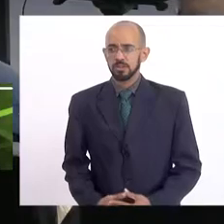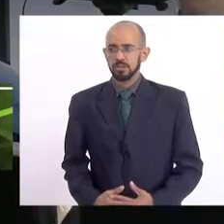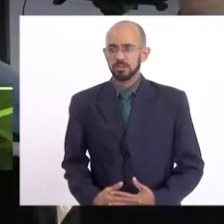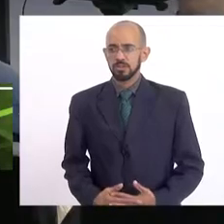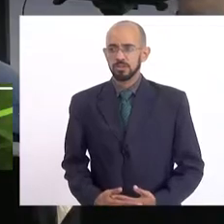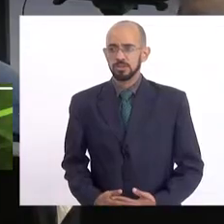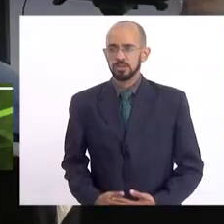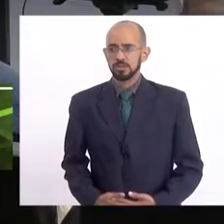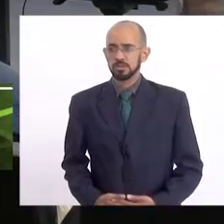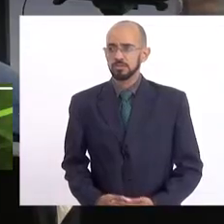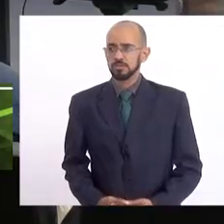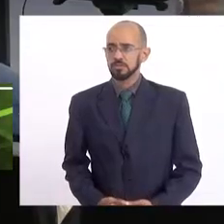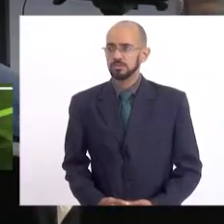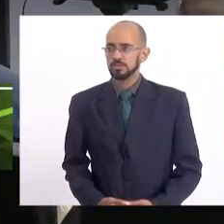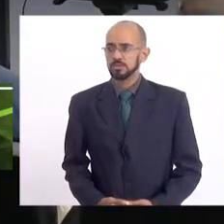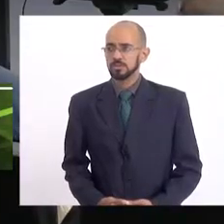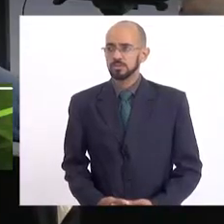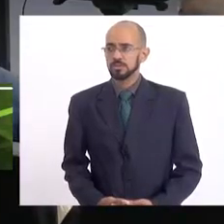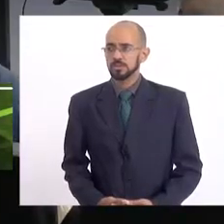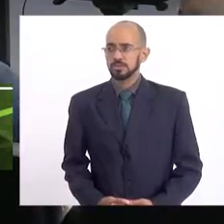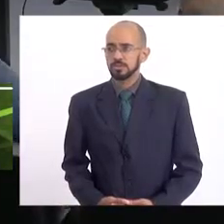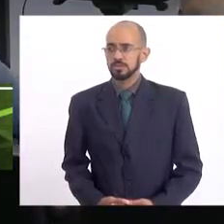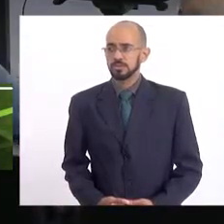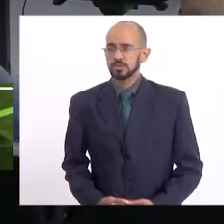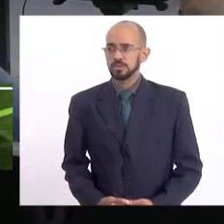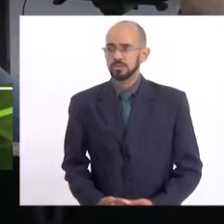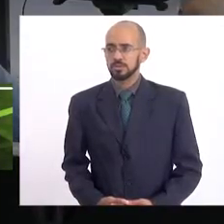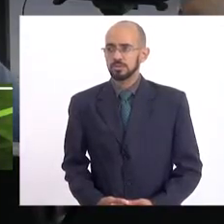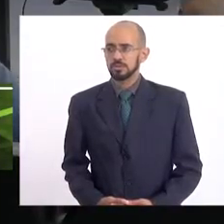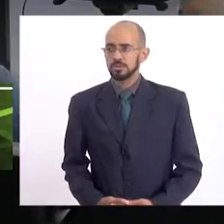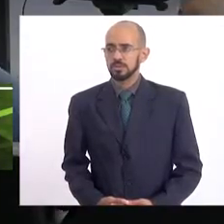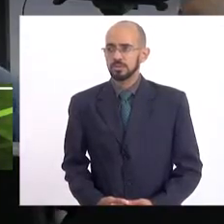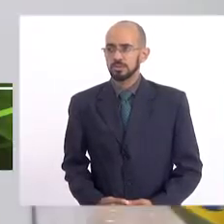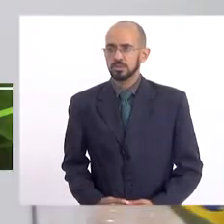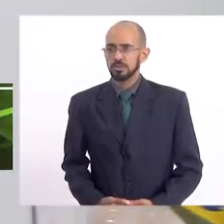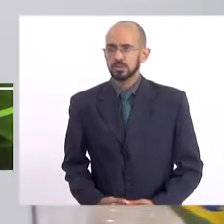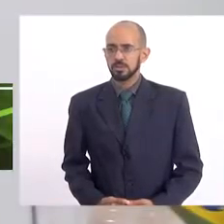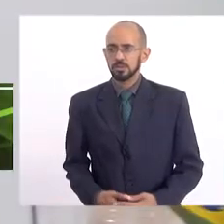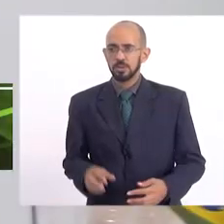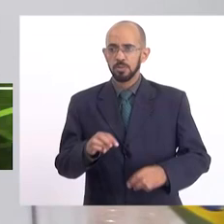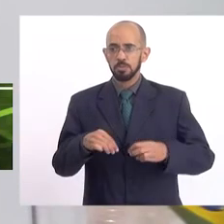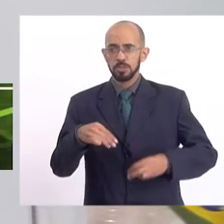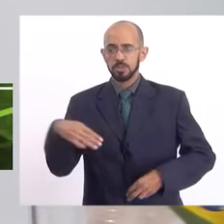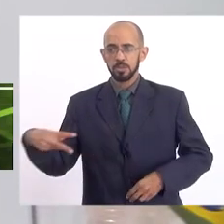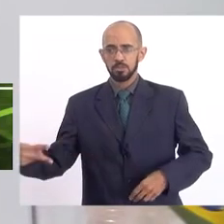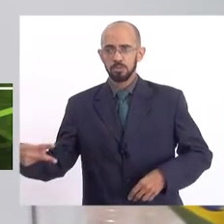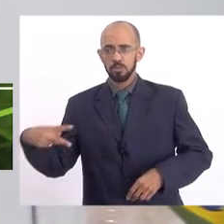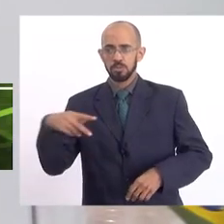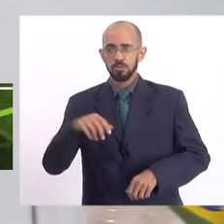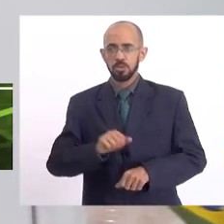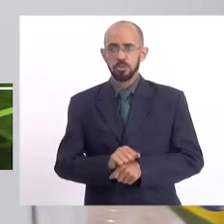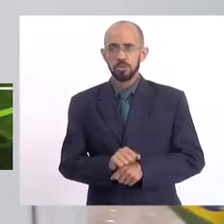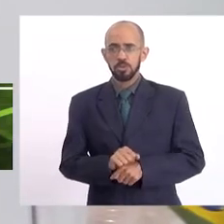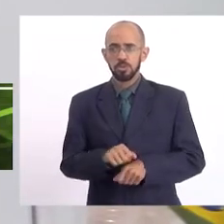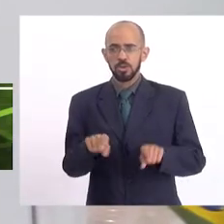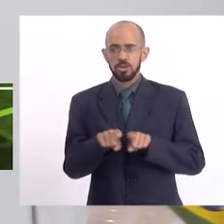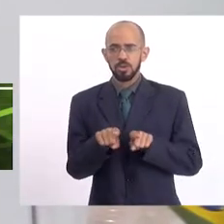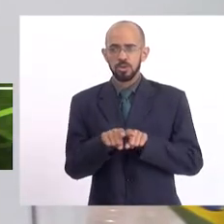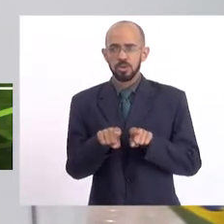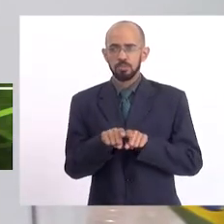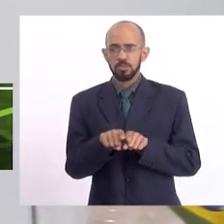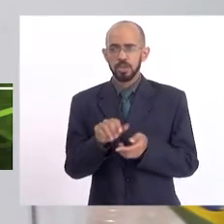Foram convidados os representantes da Casa Civil, do Ministério Público e também o